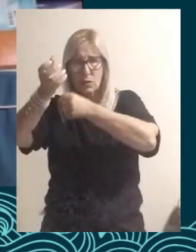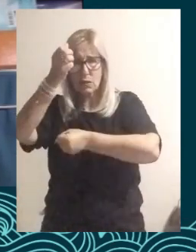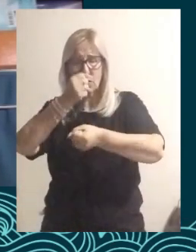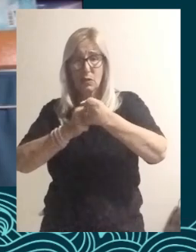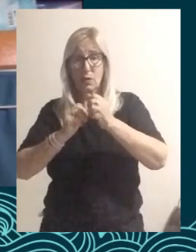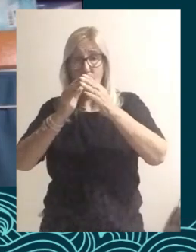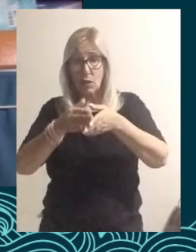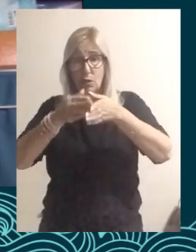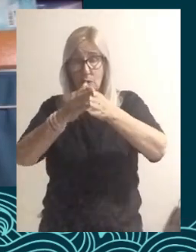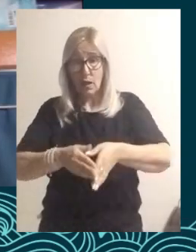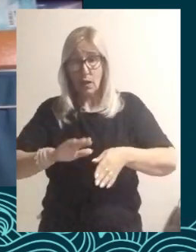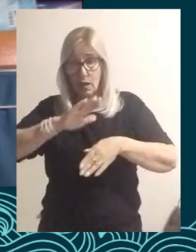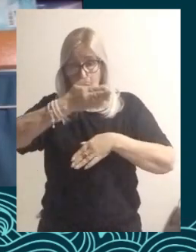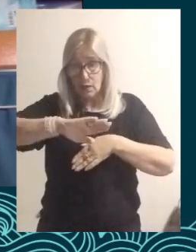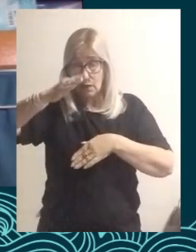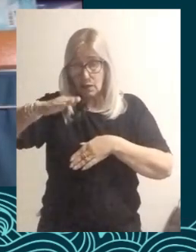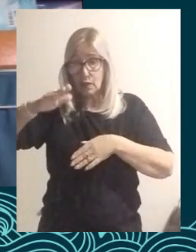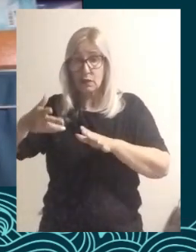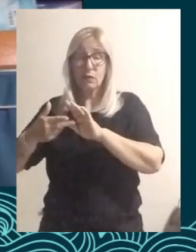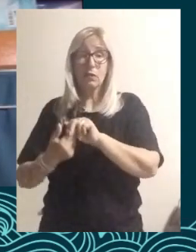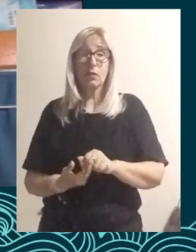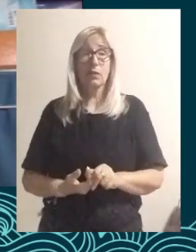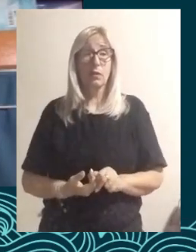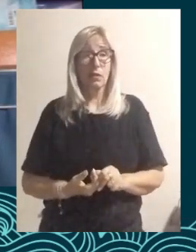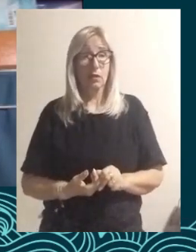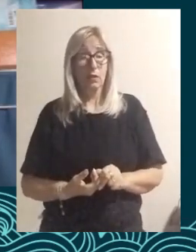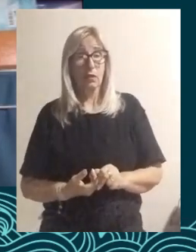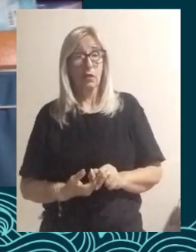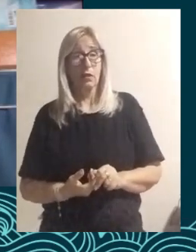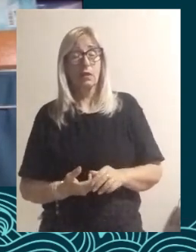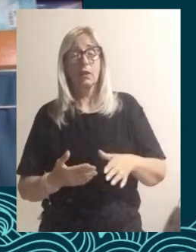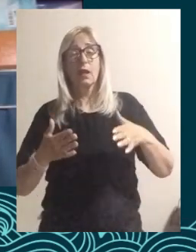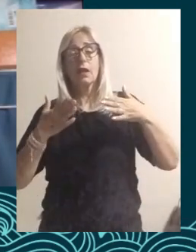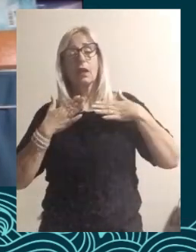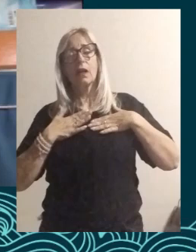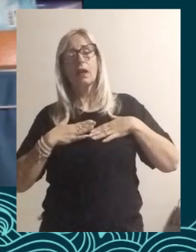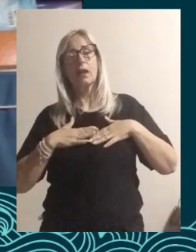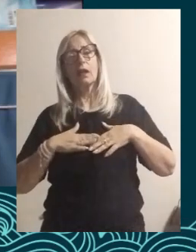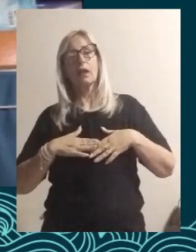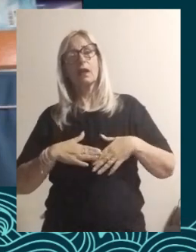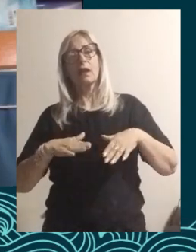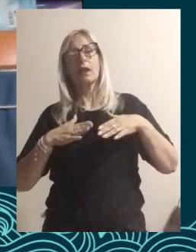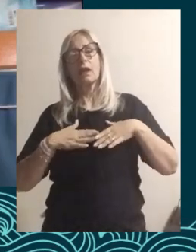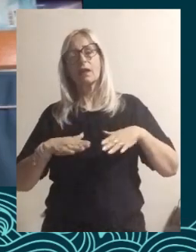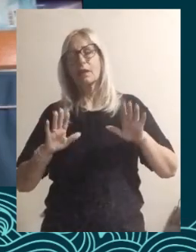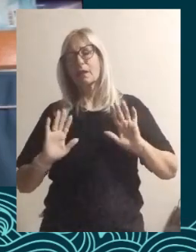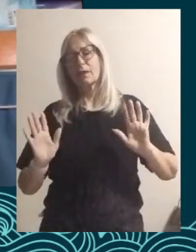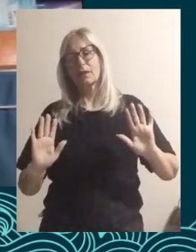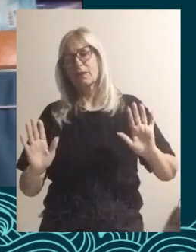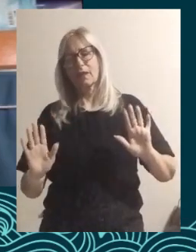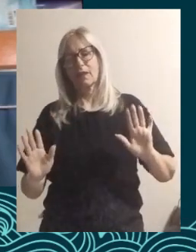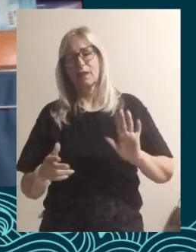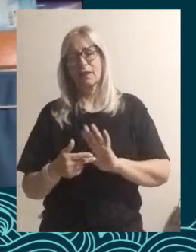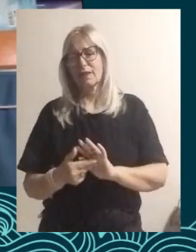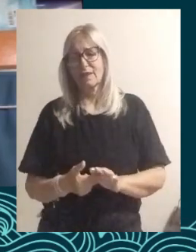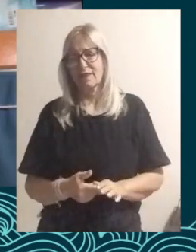diminuir as velas do barco, tem que tomar cuidado com as ondas, tem que ficar se prendendo. Na calmaria parece que a gente fica menos